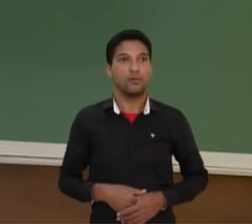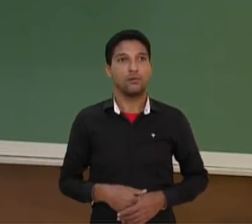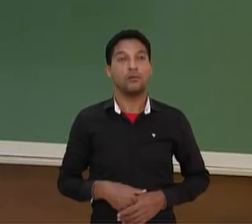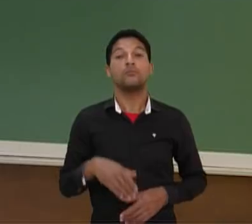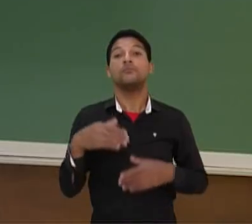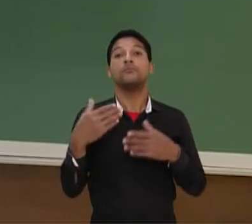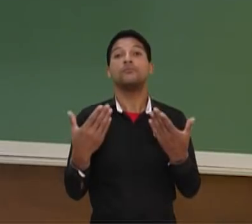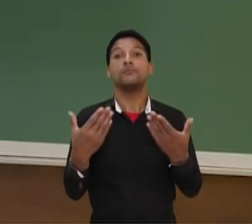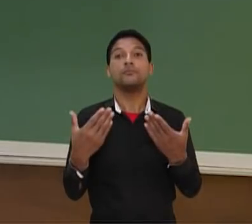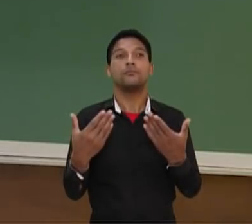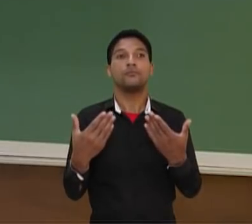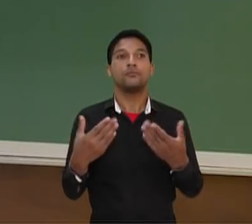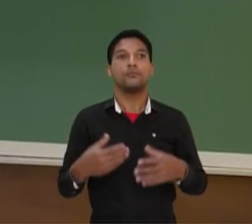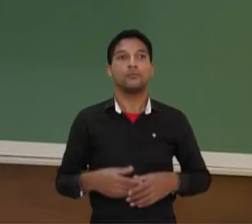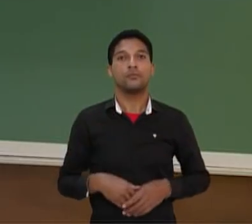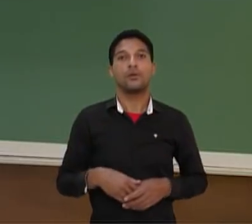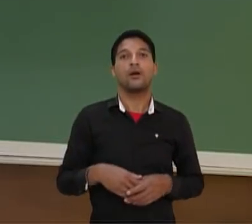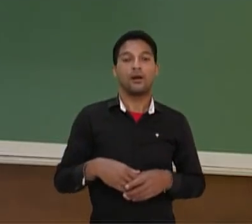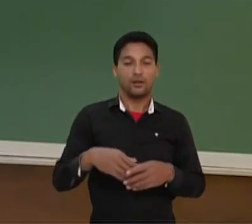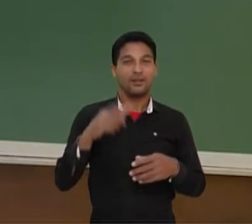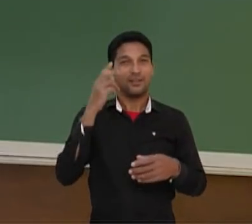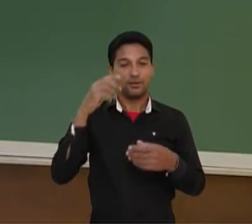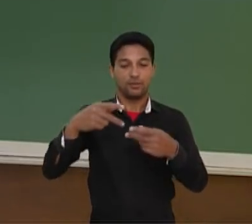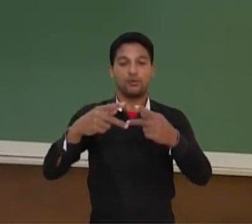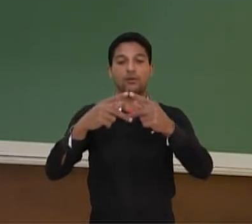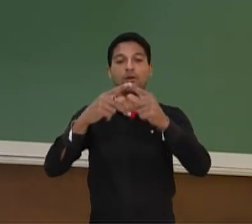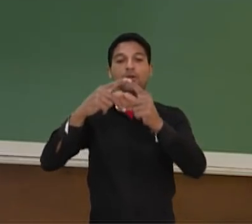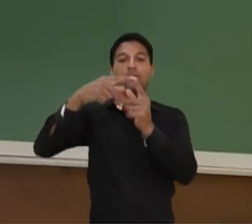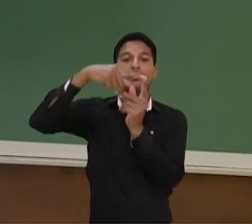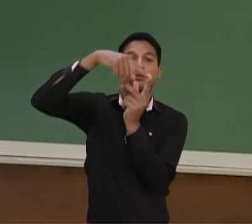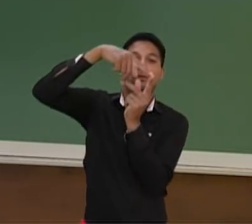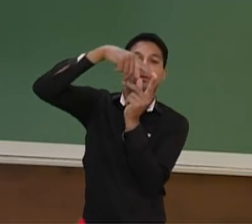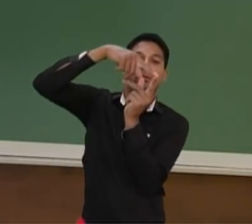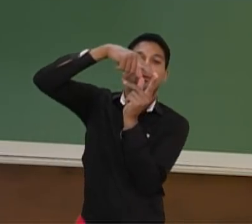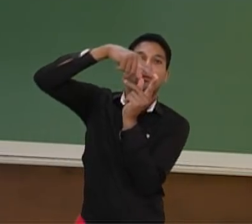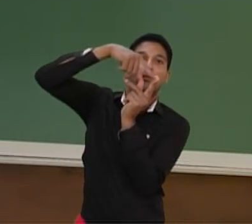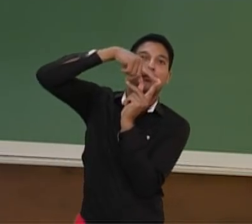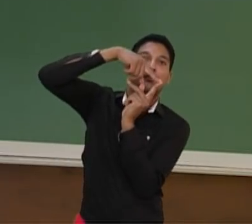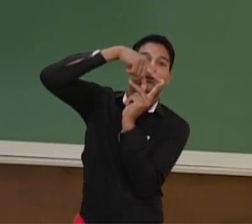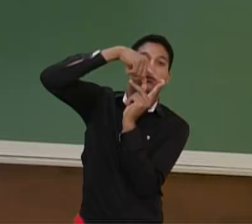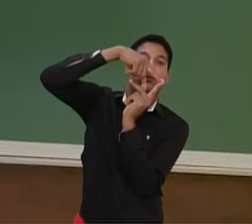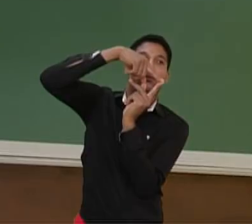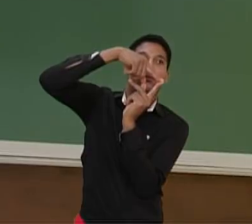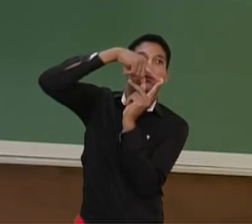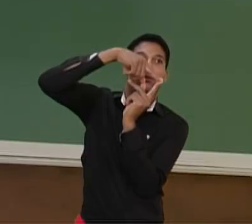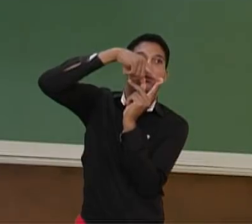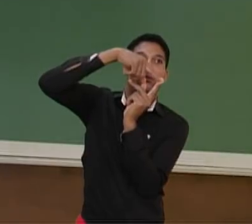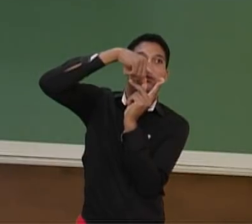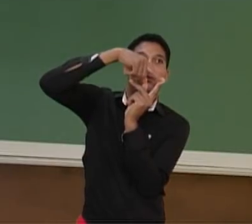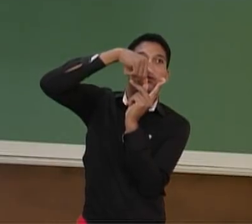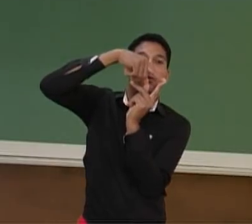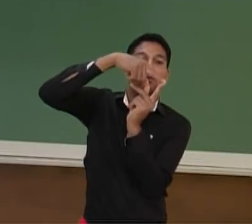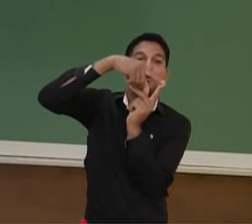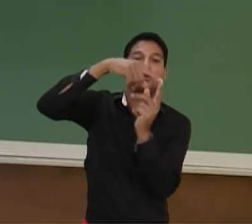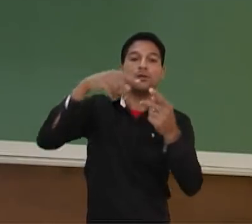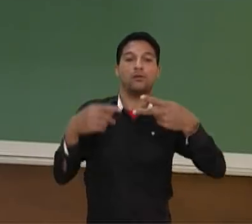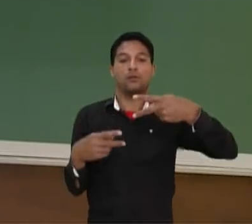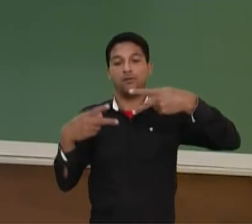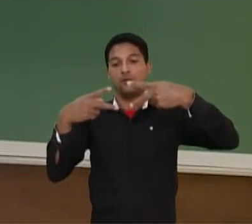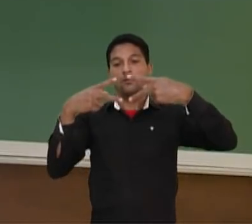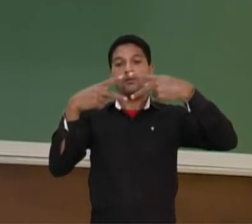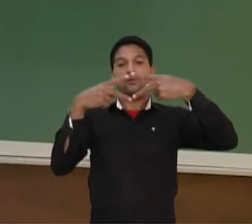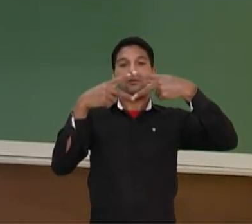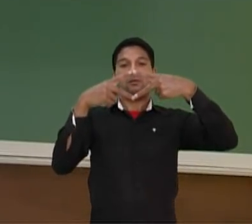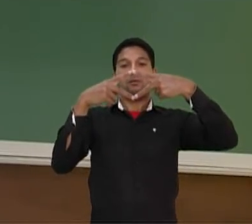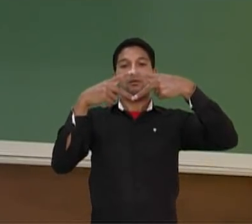o losango, né? Ó, repare que os 4 lados são diagonais de um mesmo tipo de retângulo. Então,